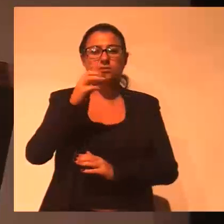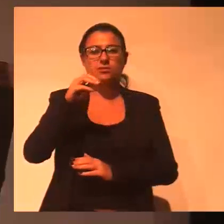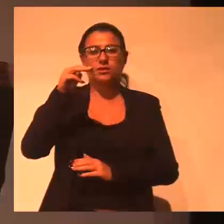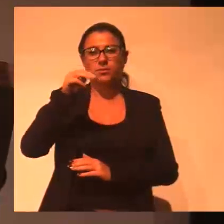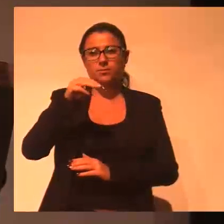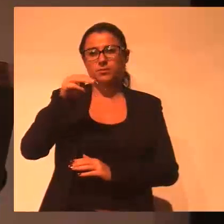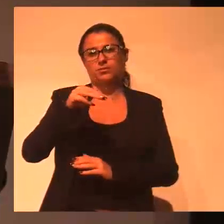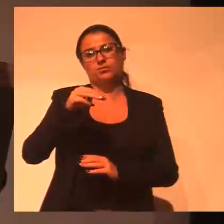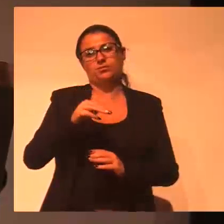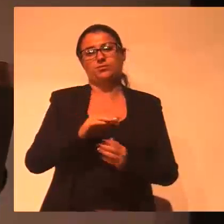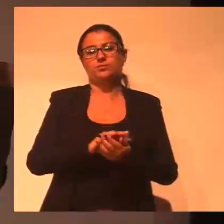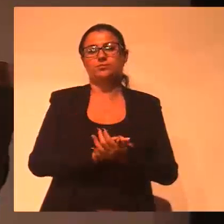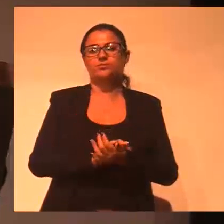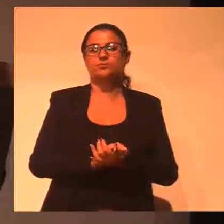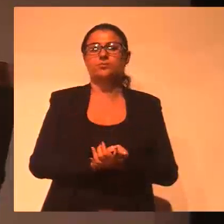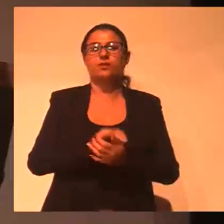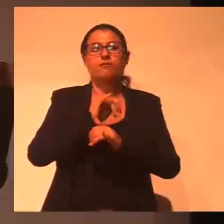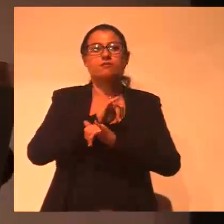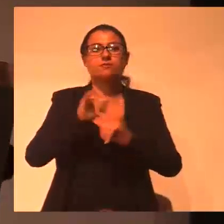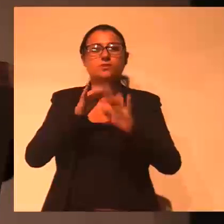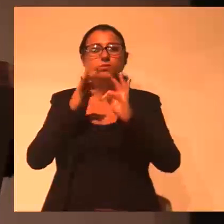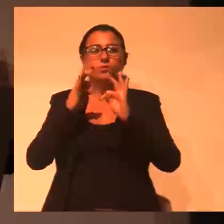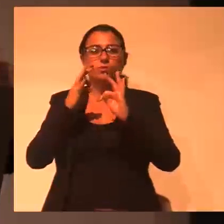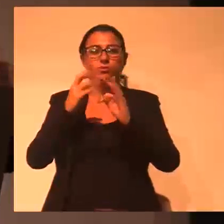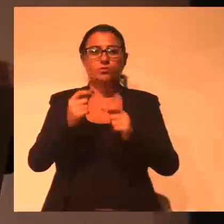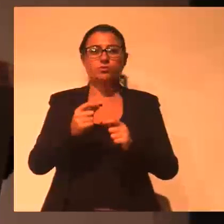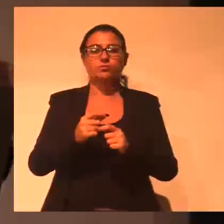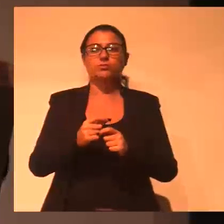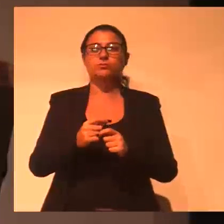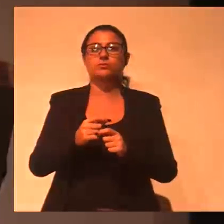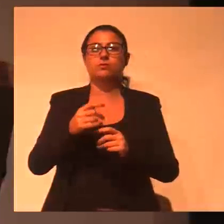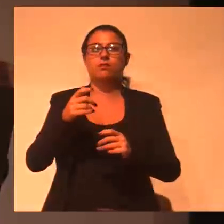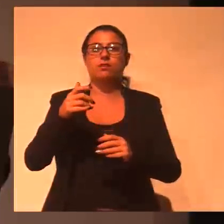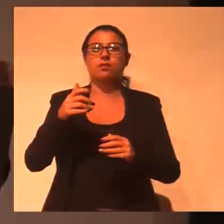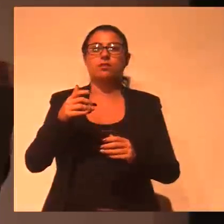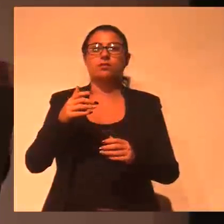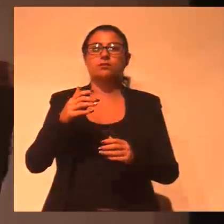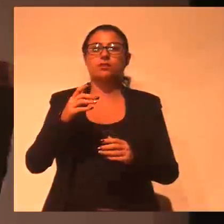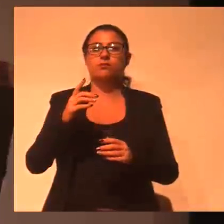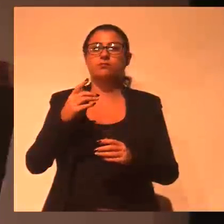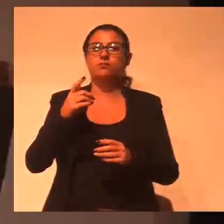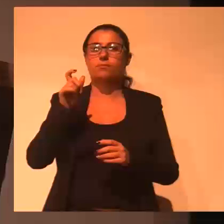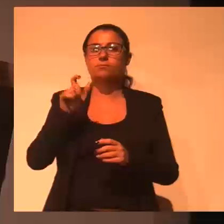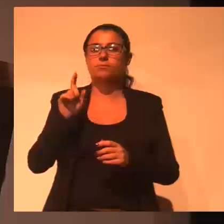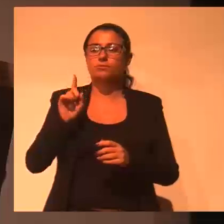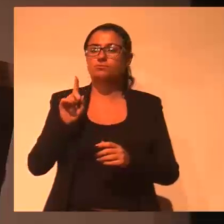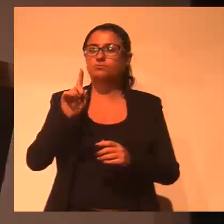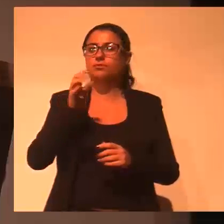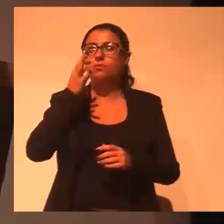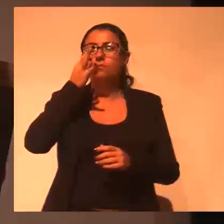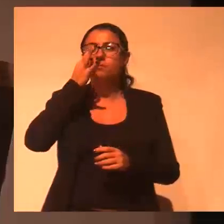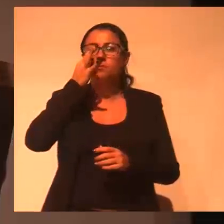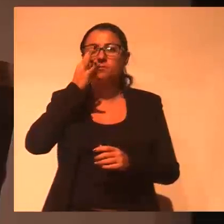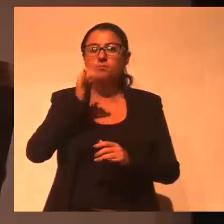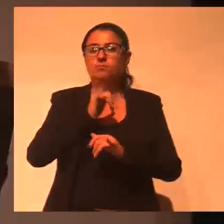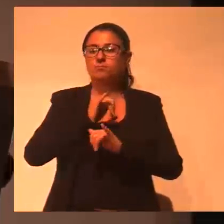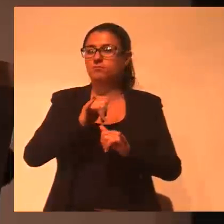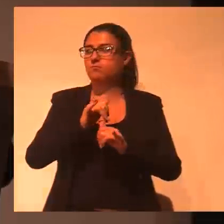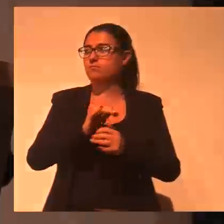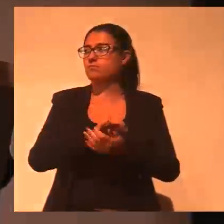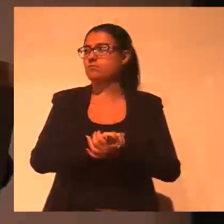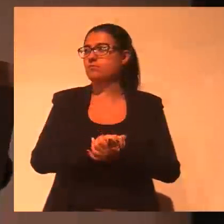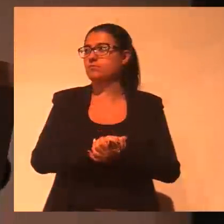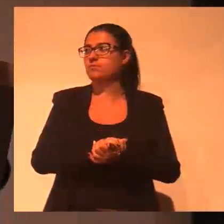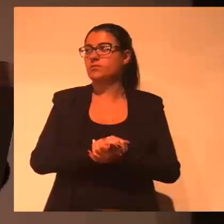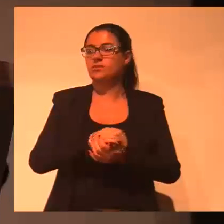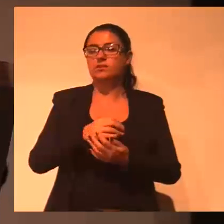fizemos, nós avisamos a todos, inclusive eu pedi para o Florentino pessoalmente notificar o prefeito. Permita parte, vereadora? Claro. E também relembrando o novo